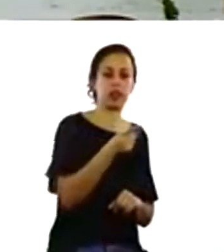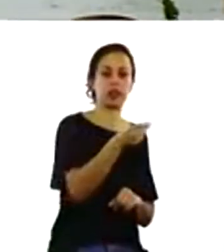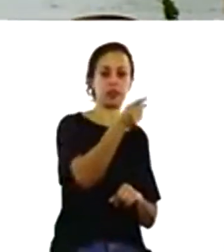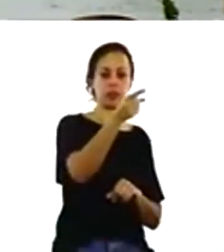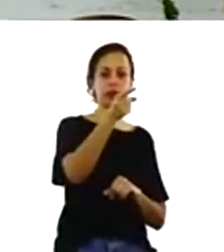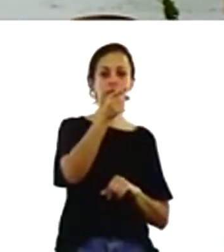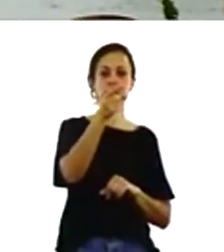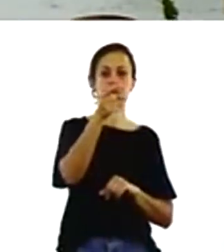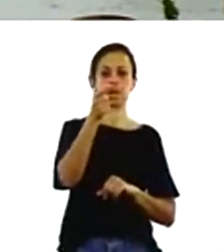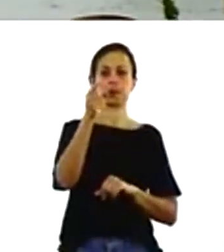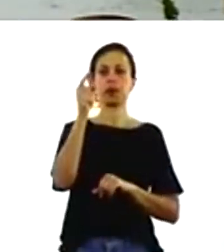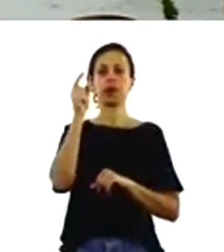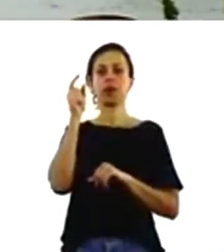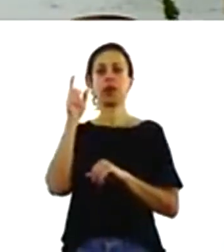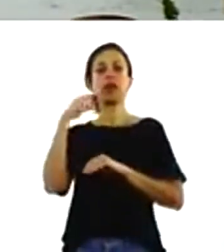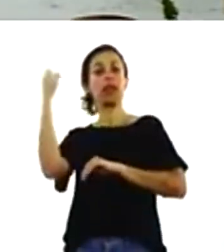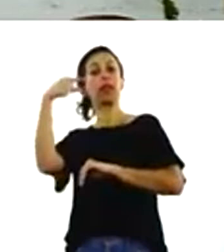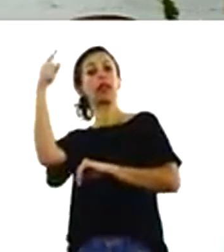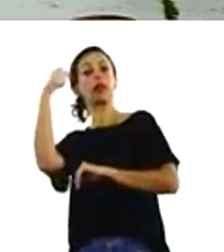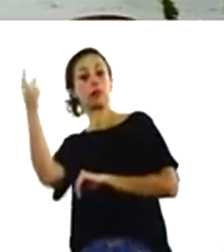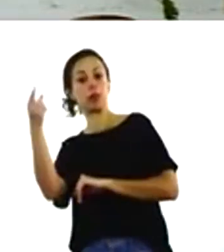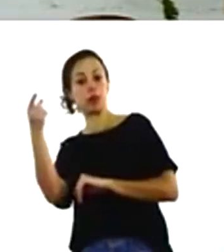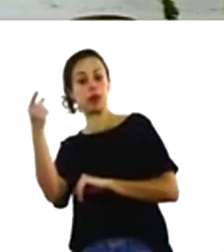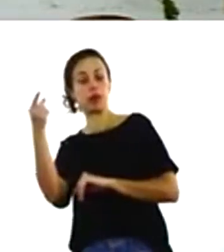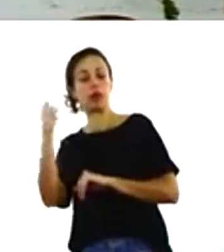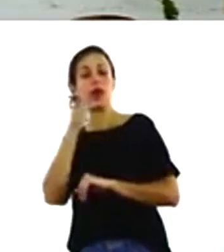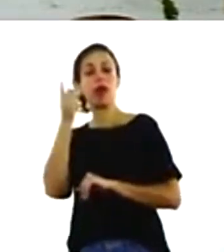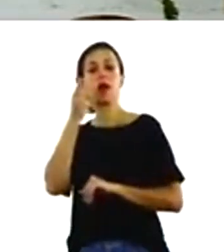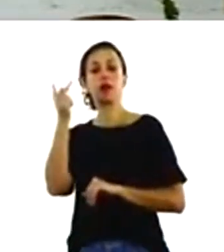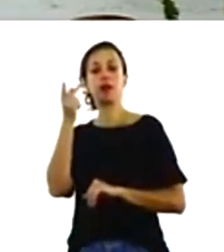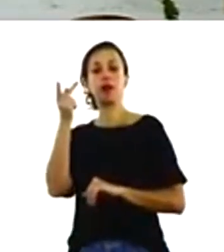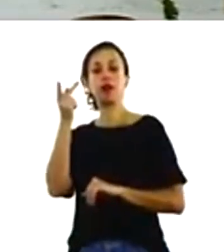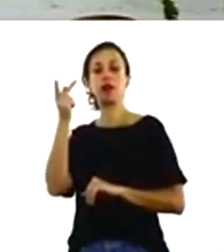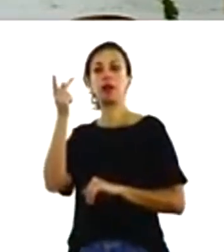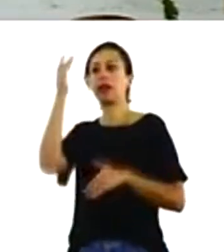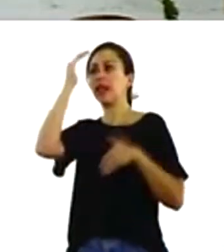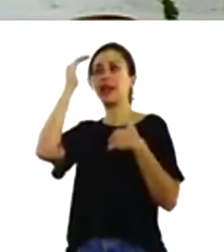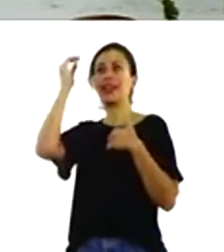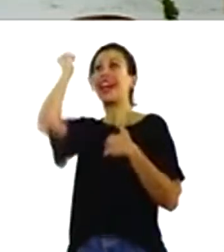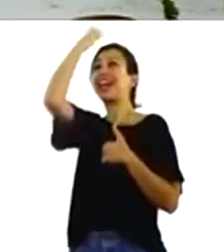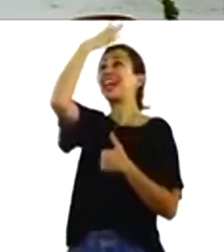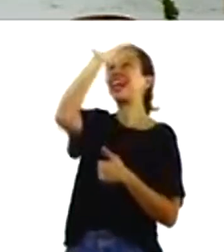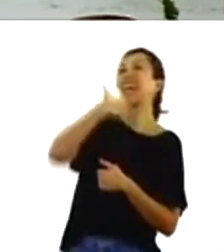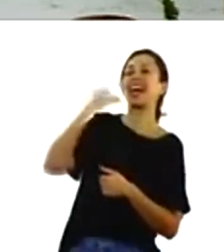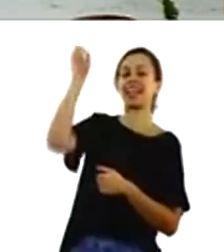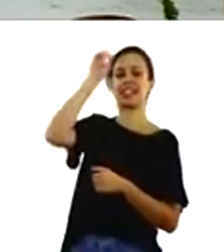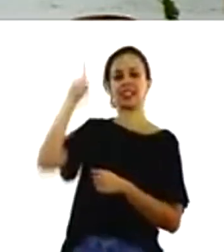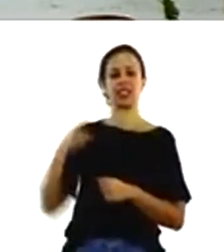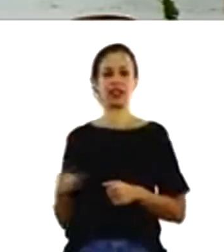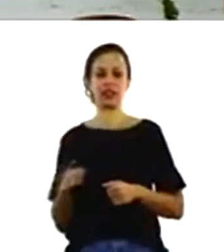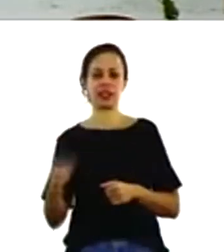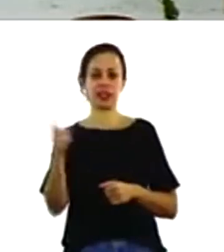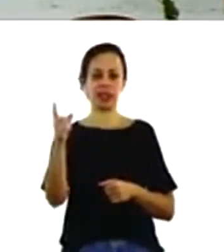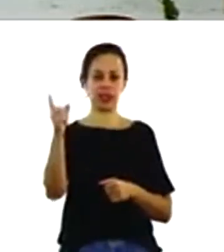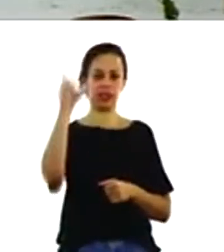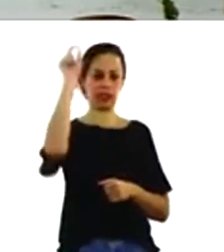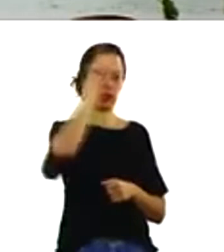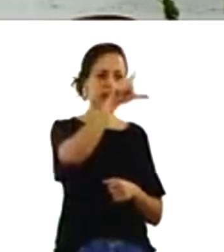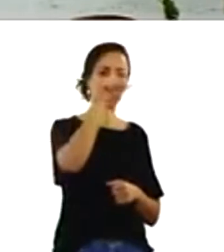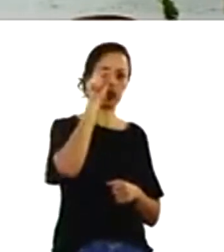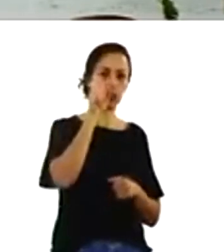que devemos lembrar, os recursos para os quais devemos atentar na nossa